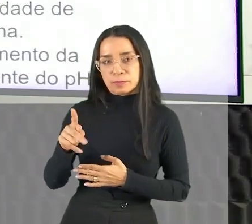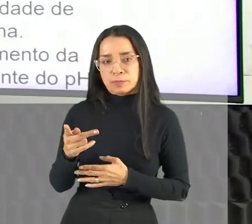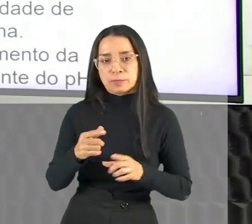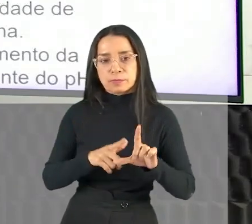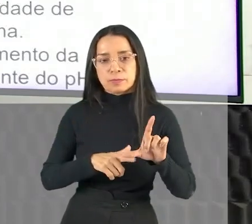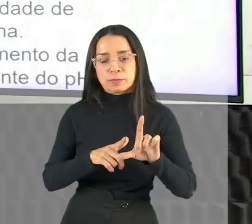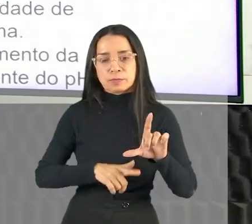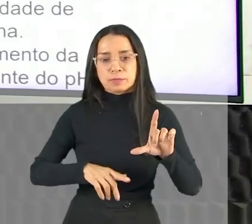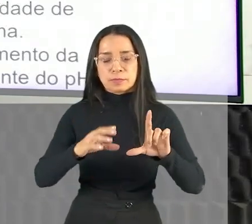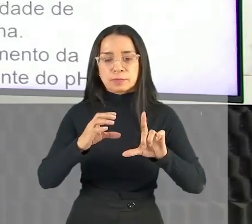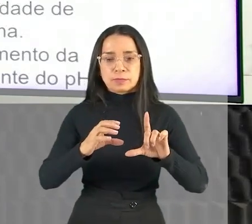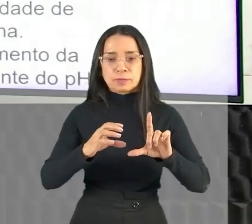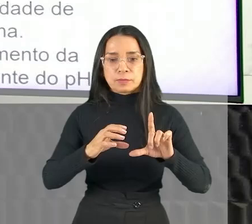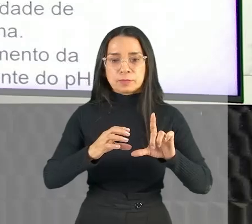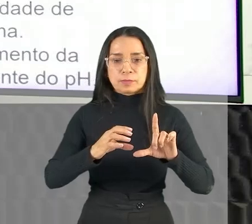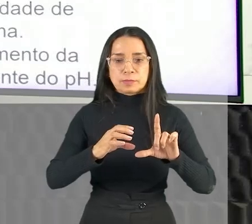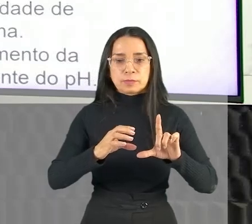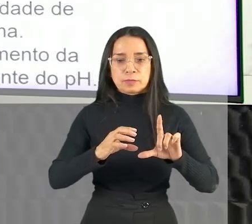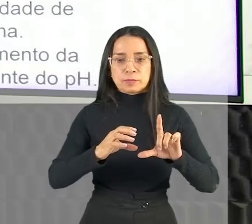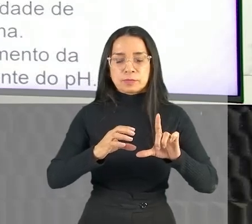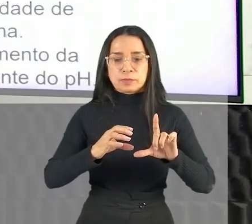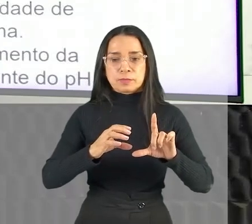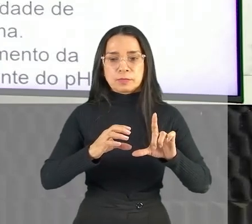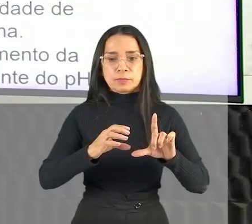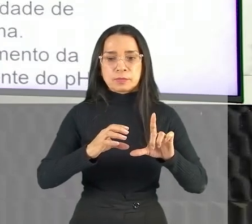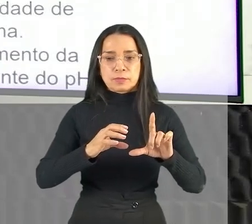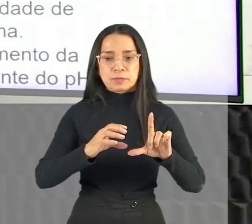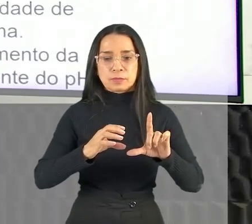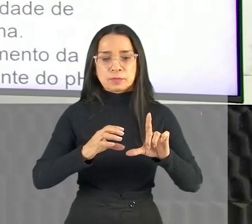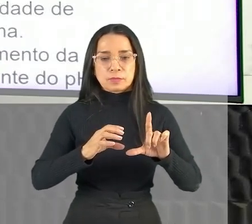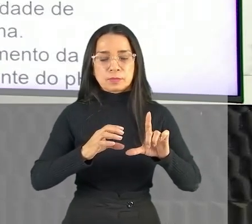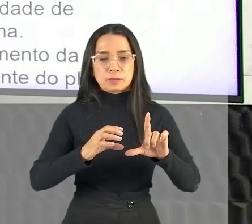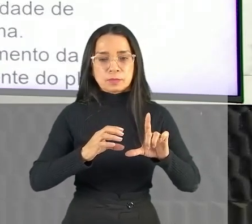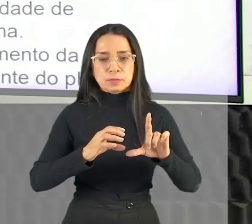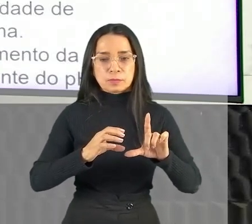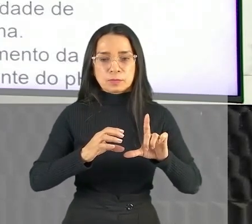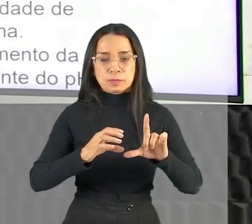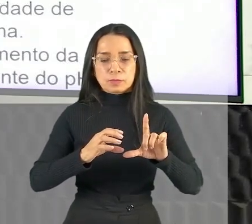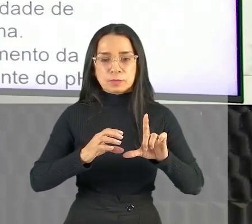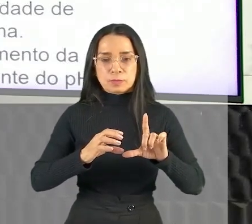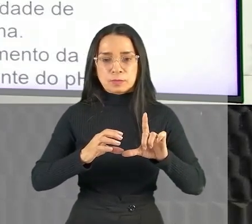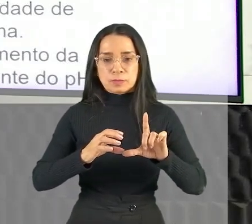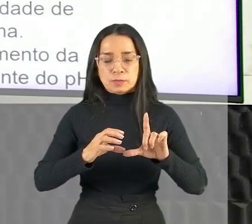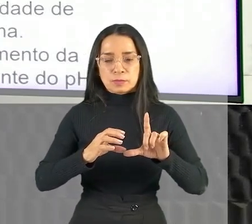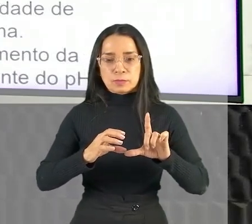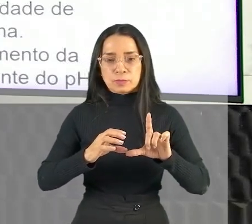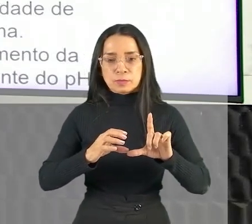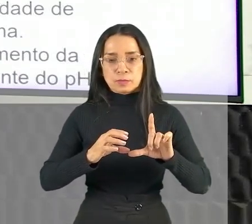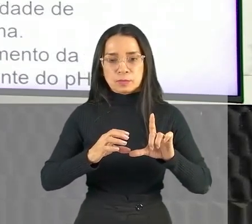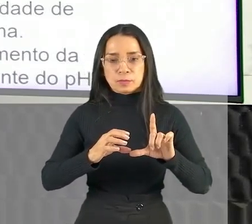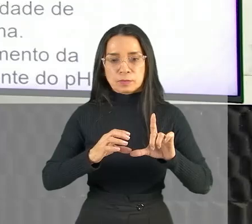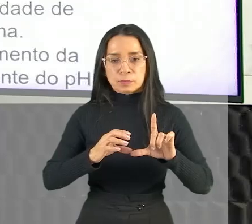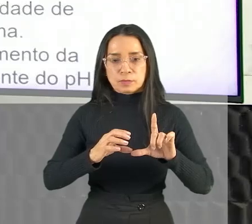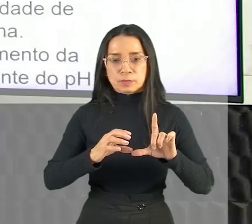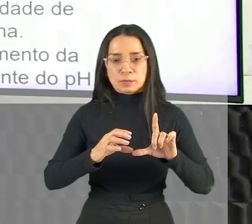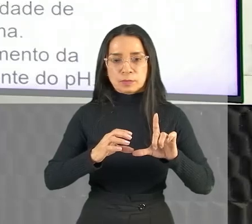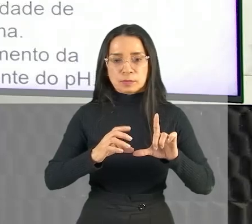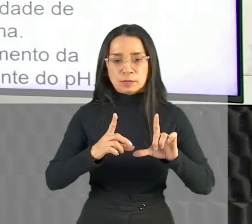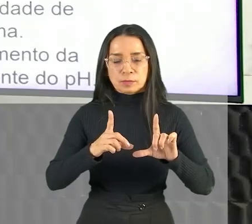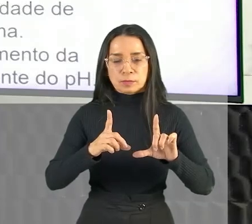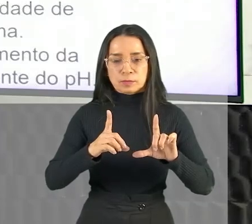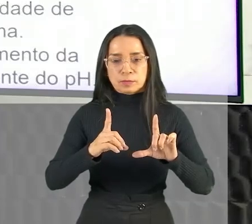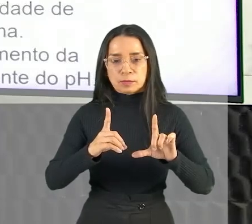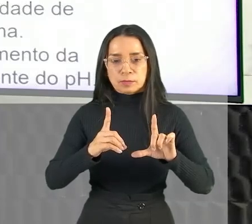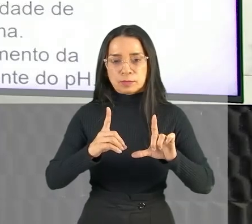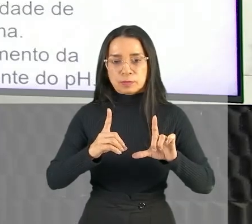tá? Letra C, ambiente básico reduz a quantidade de enzima necessária na reação. Também não,